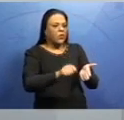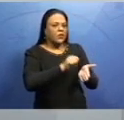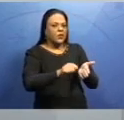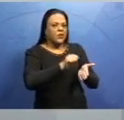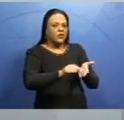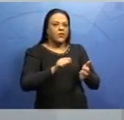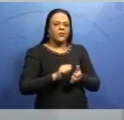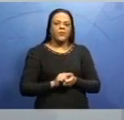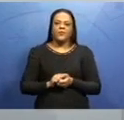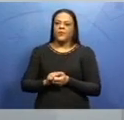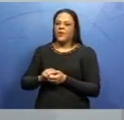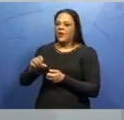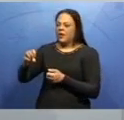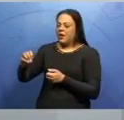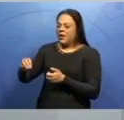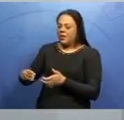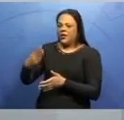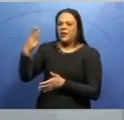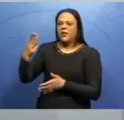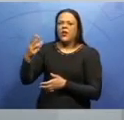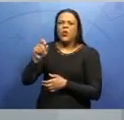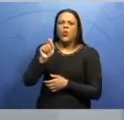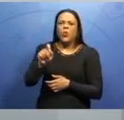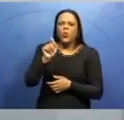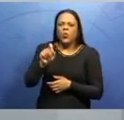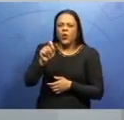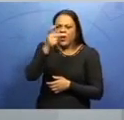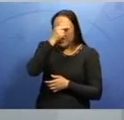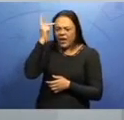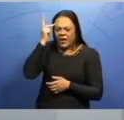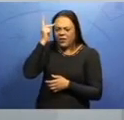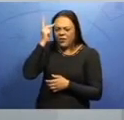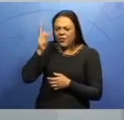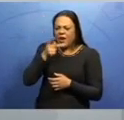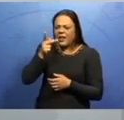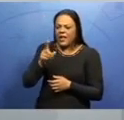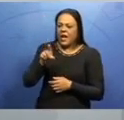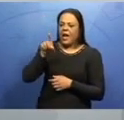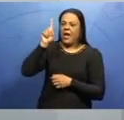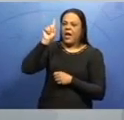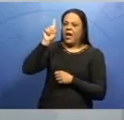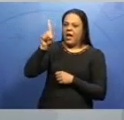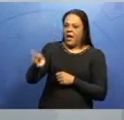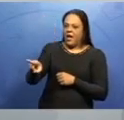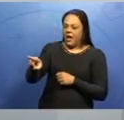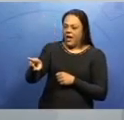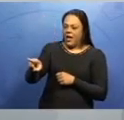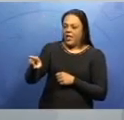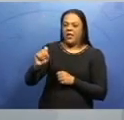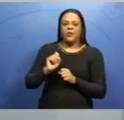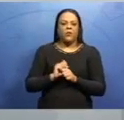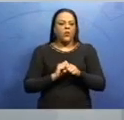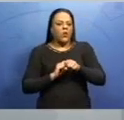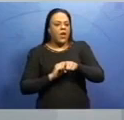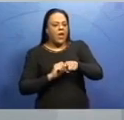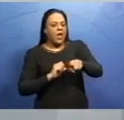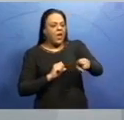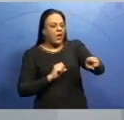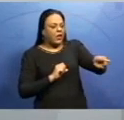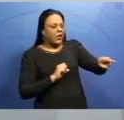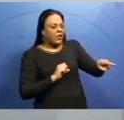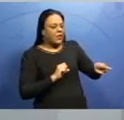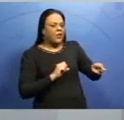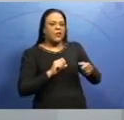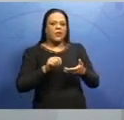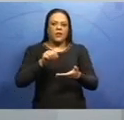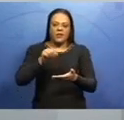Terceira, de quem se fala, ele, eles. Ele escreveu o texto. Já imaginou